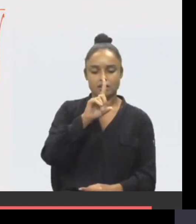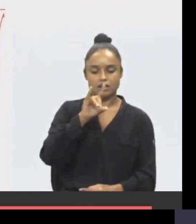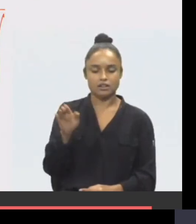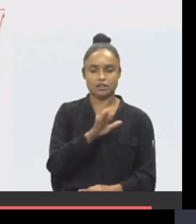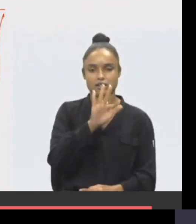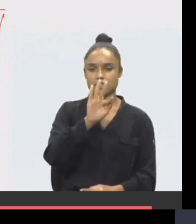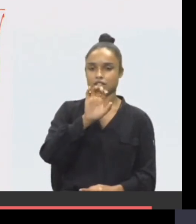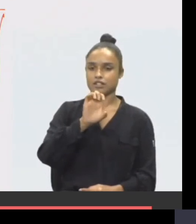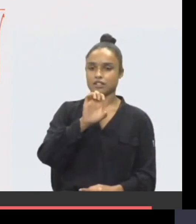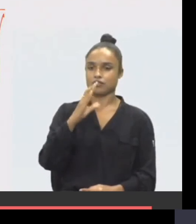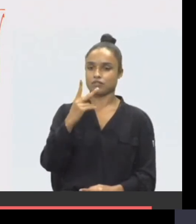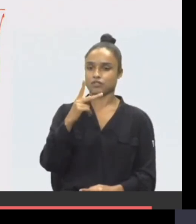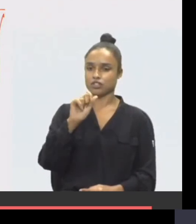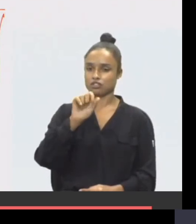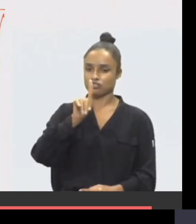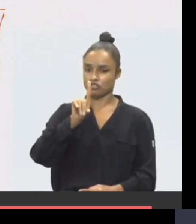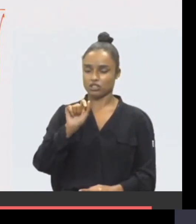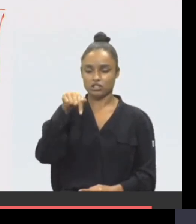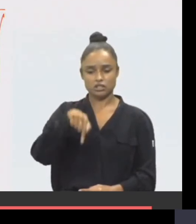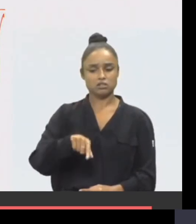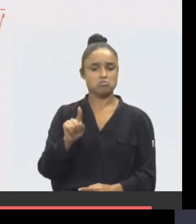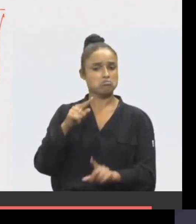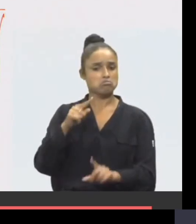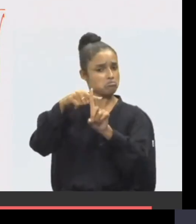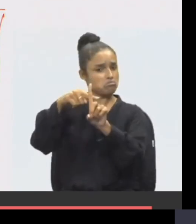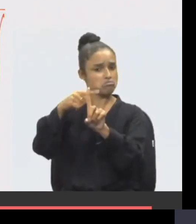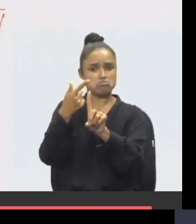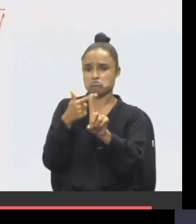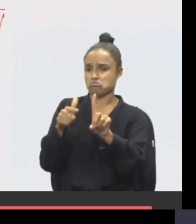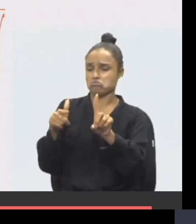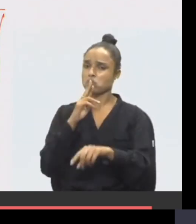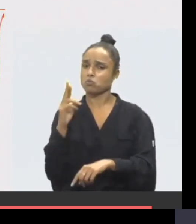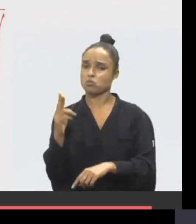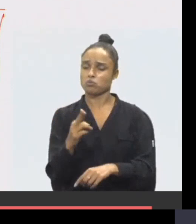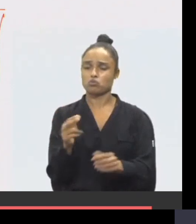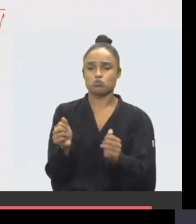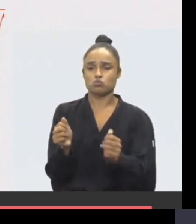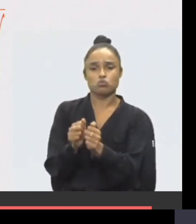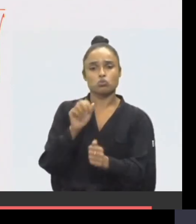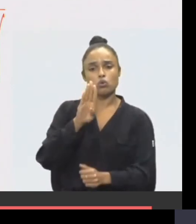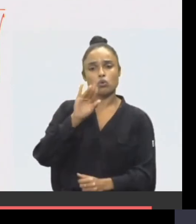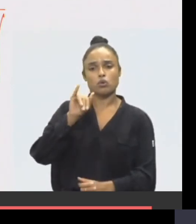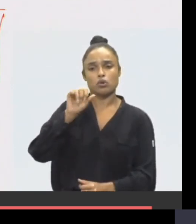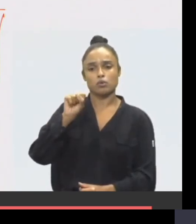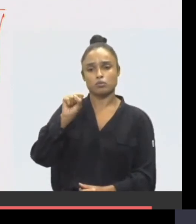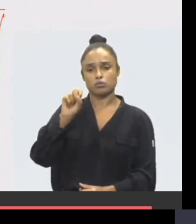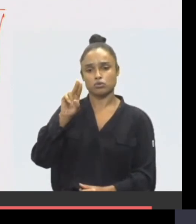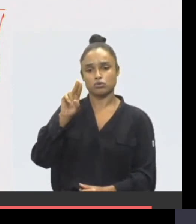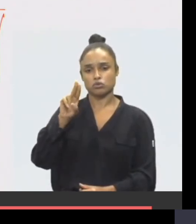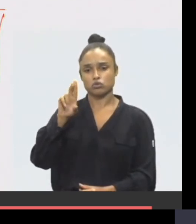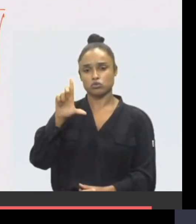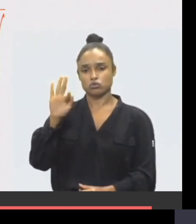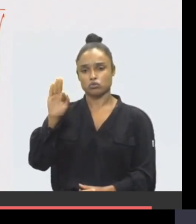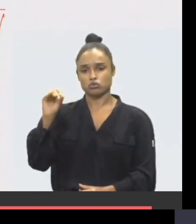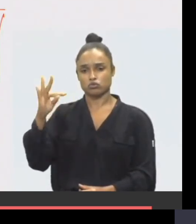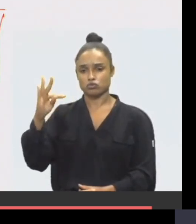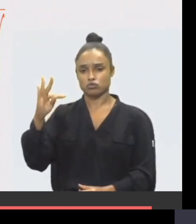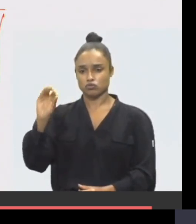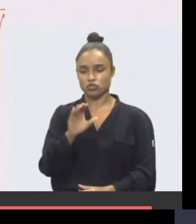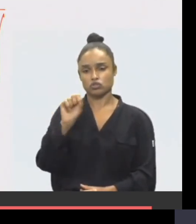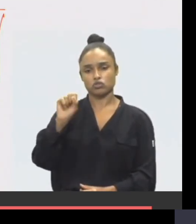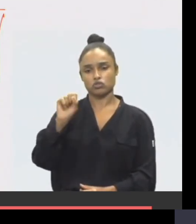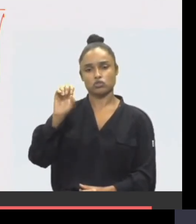fechada, ele não vai dar um teste positivo, por exemplo, com a reação com o bisulfito de sódio. E esse mesmo álcool de cadeia